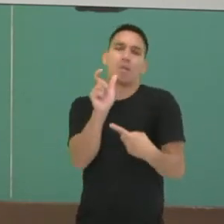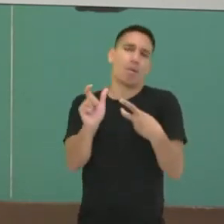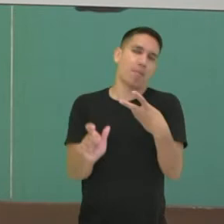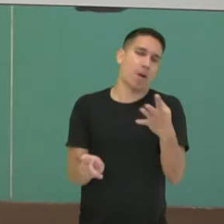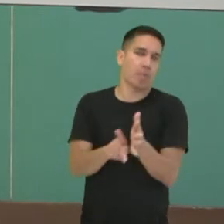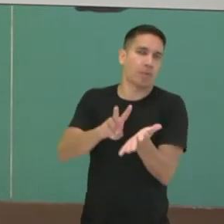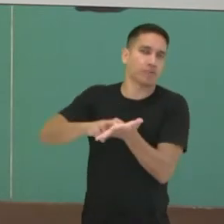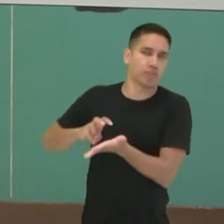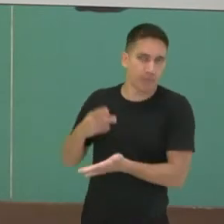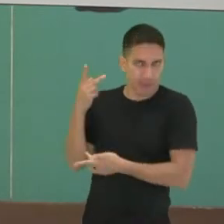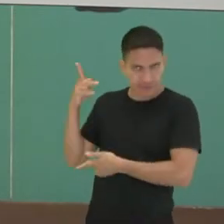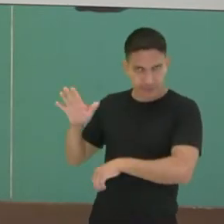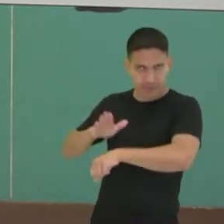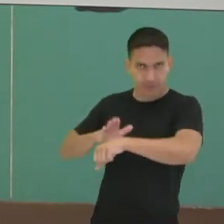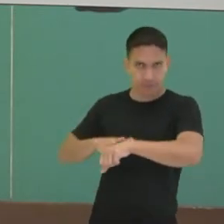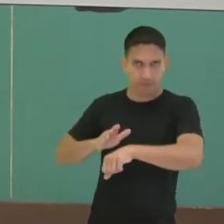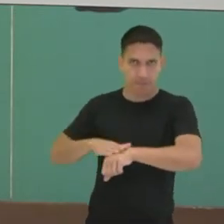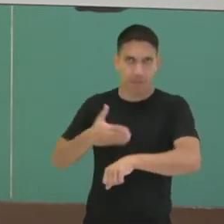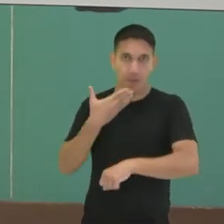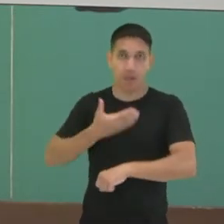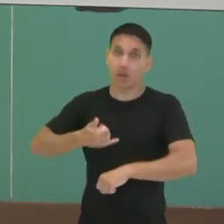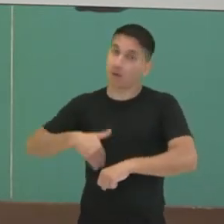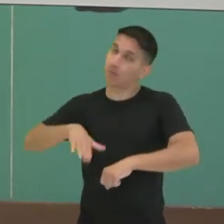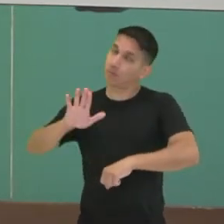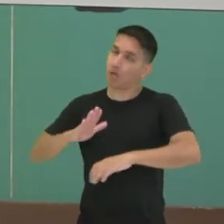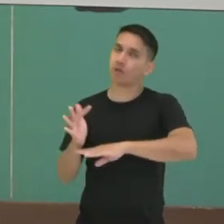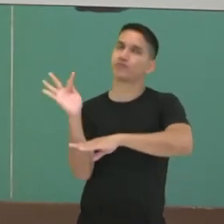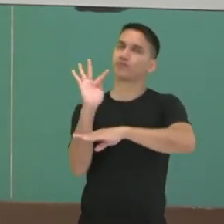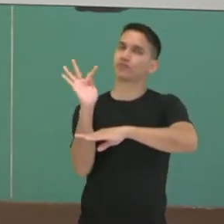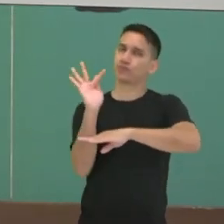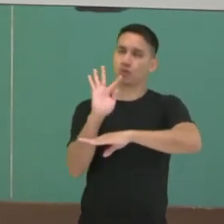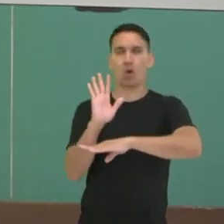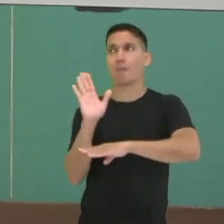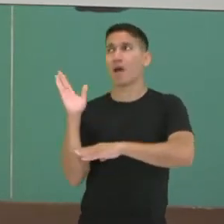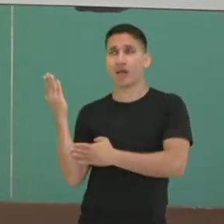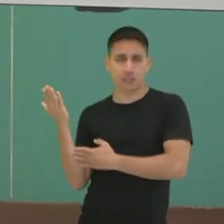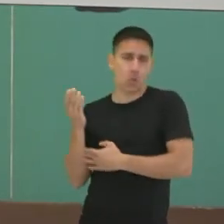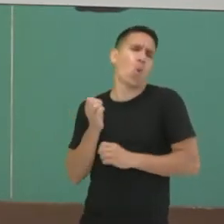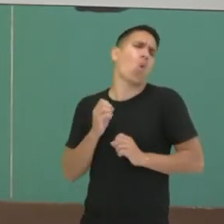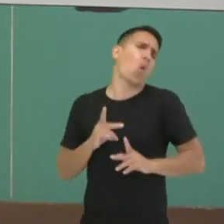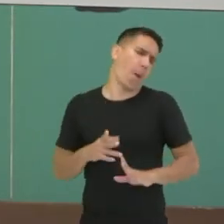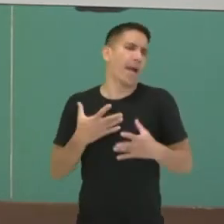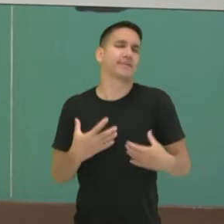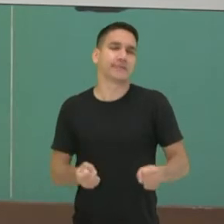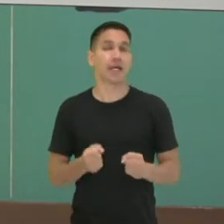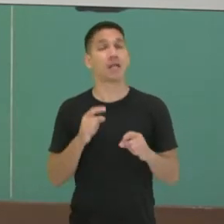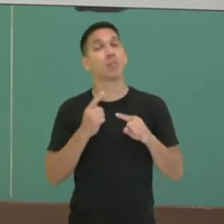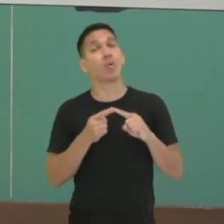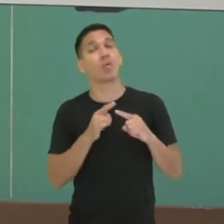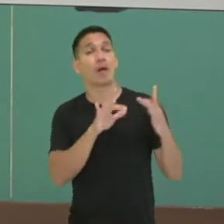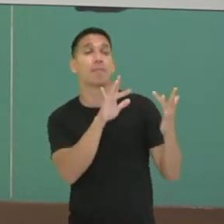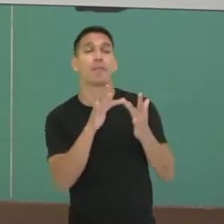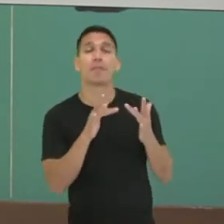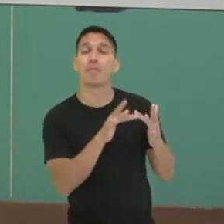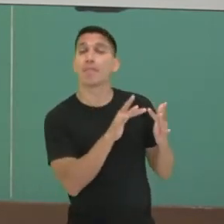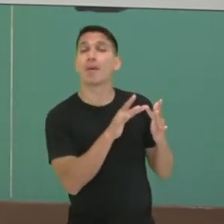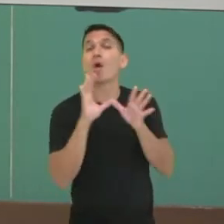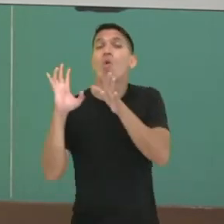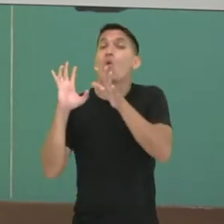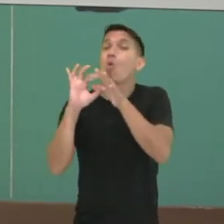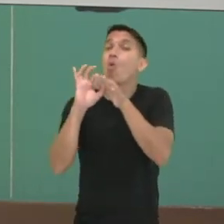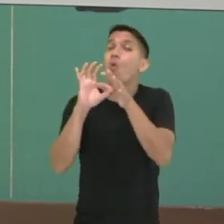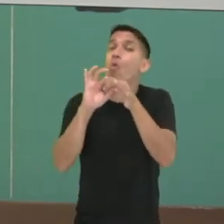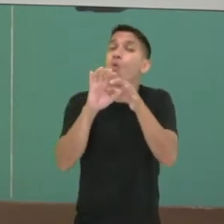repertório linguístico dela com maior formalidade, né? Mas aqui tudo bem, é perfeitamente aceitável. Por quê? Porque o contexto